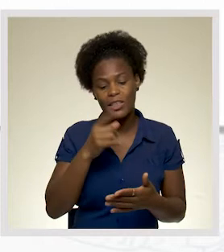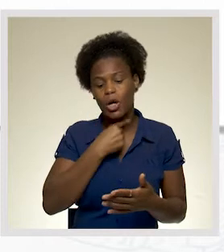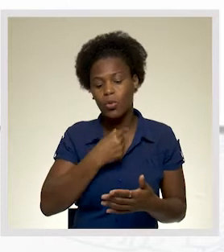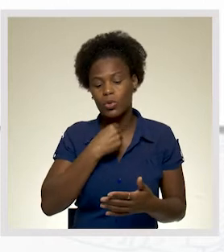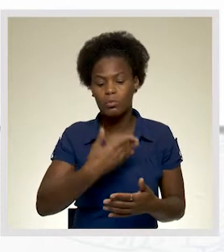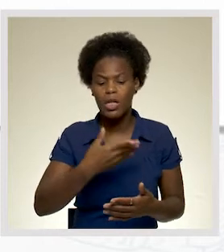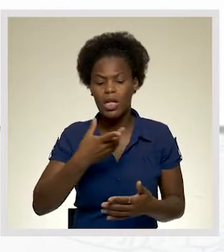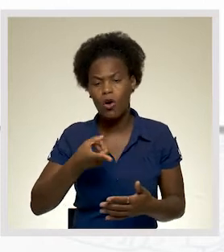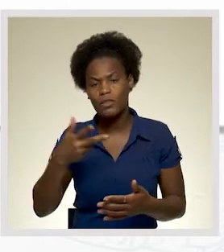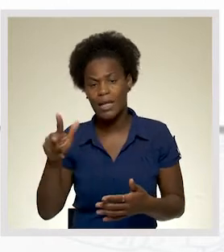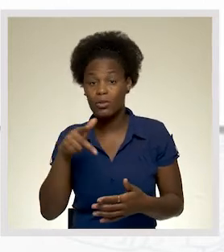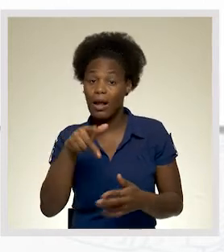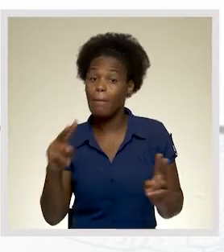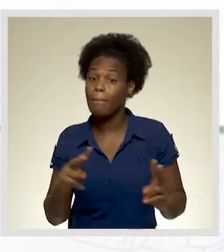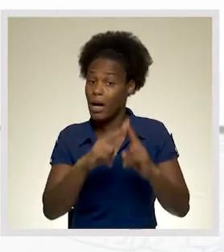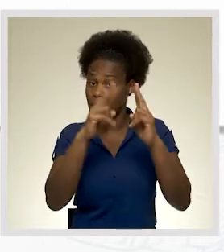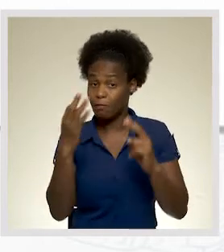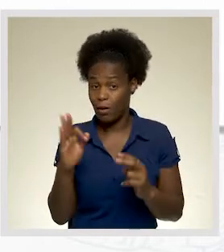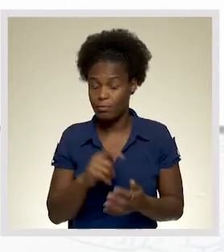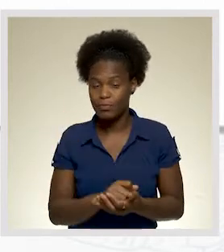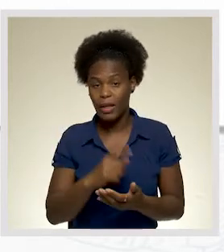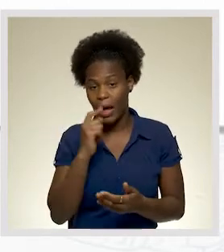Paris. É considerado um dos maiores